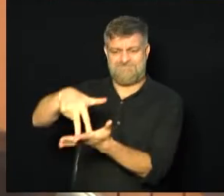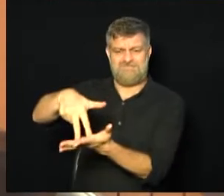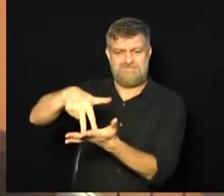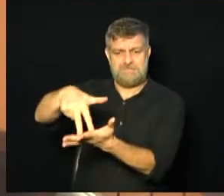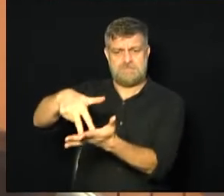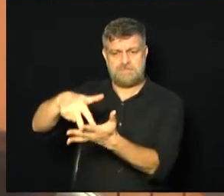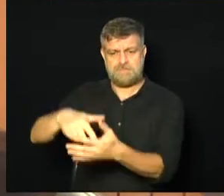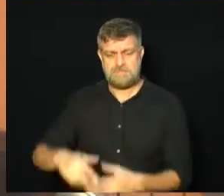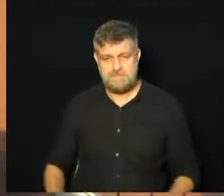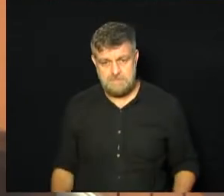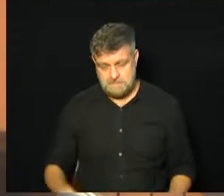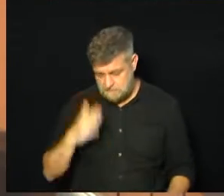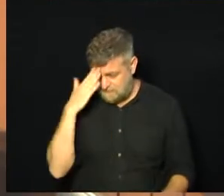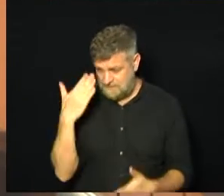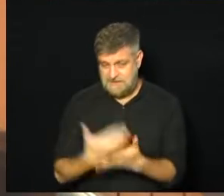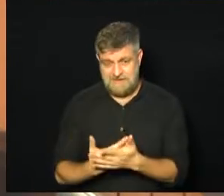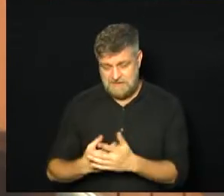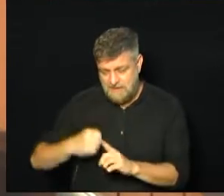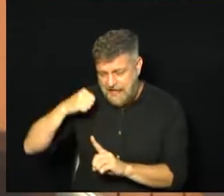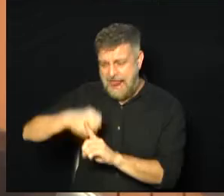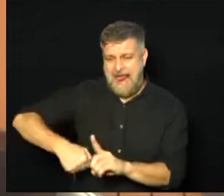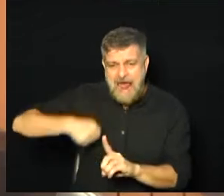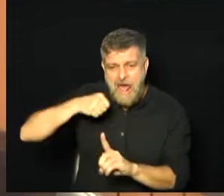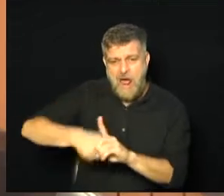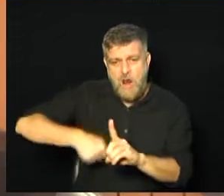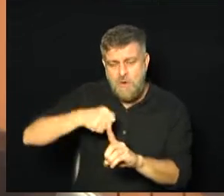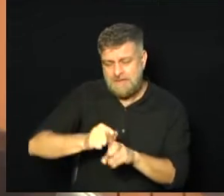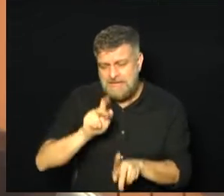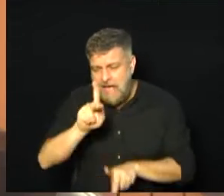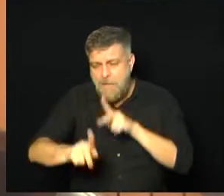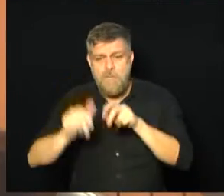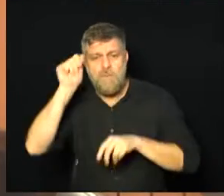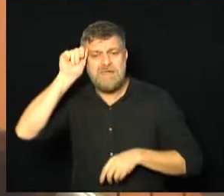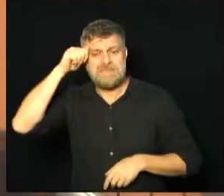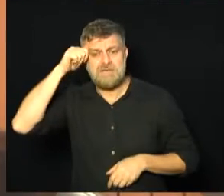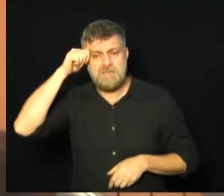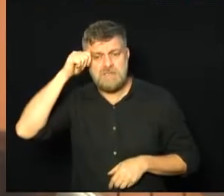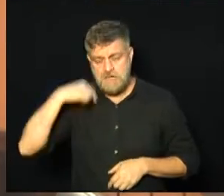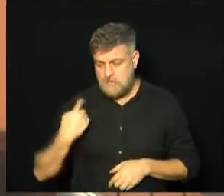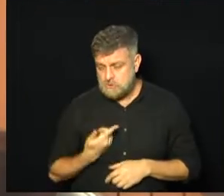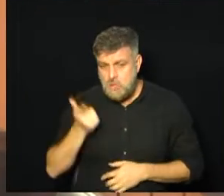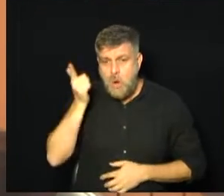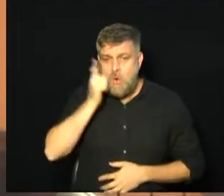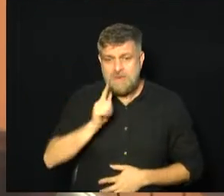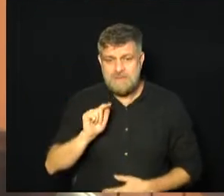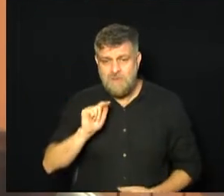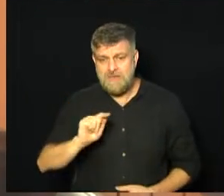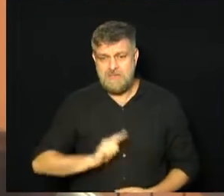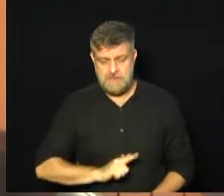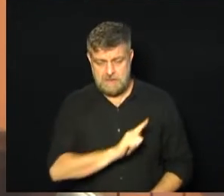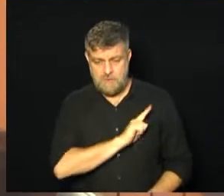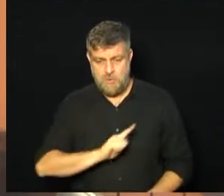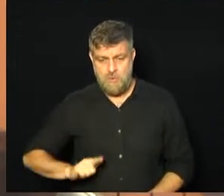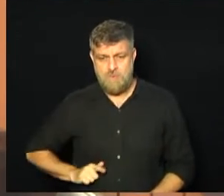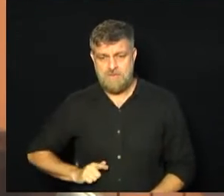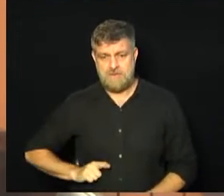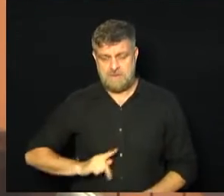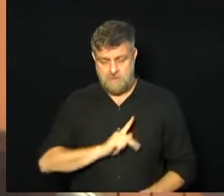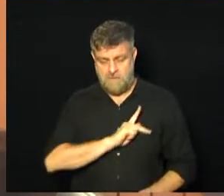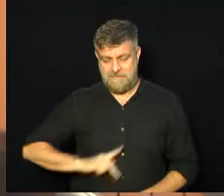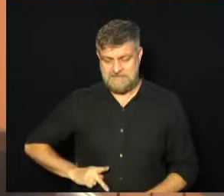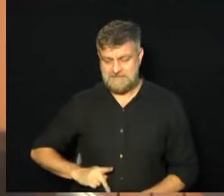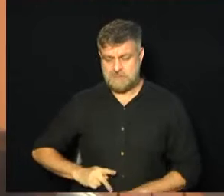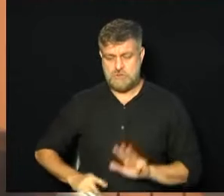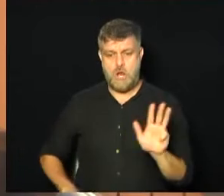acho que, graças à luta da população negra, a gente conseguiu que no governo Lula a gente